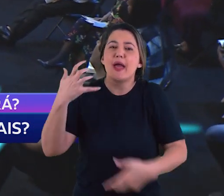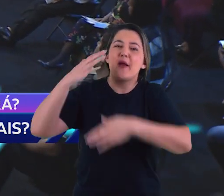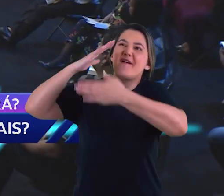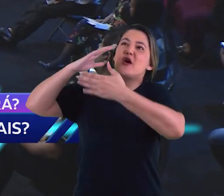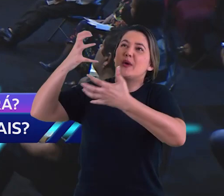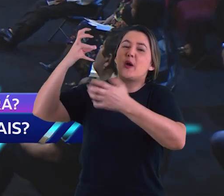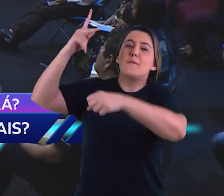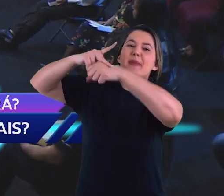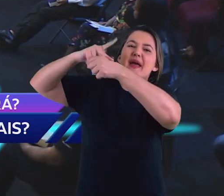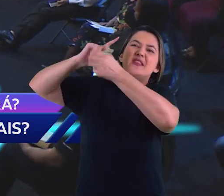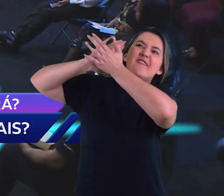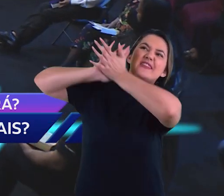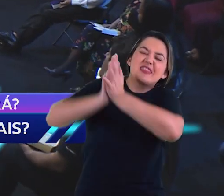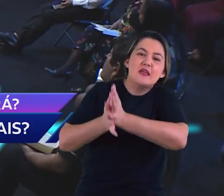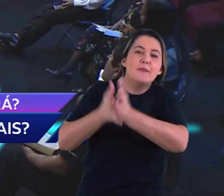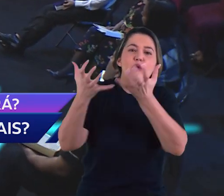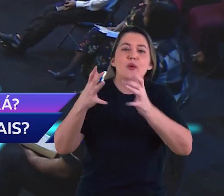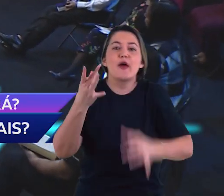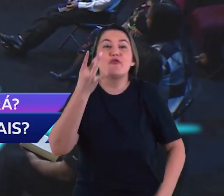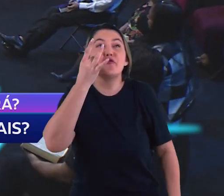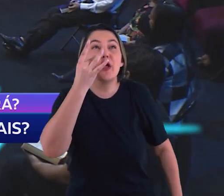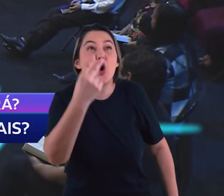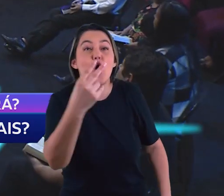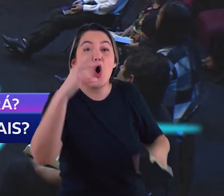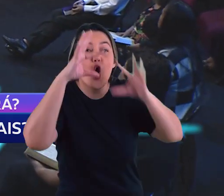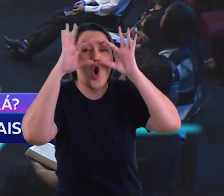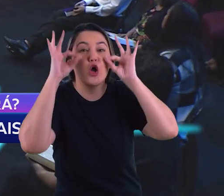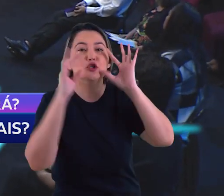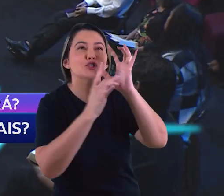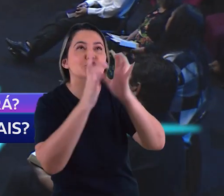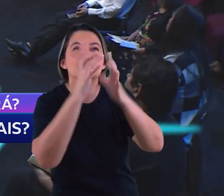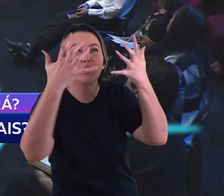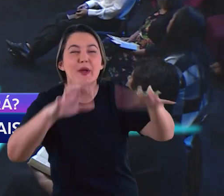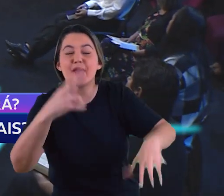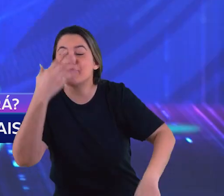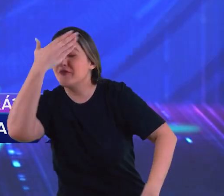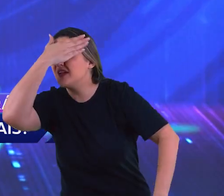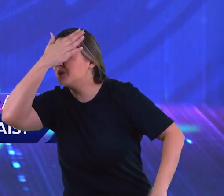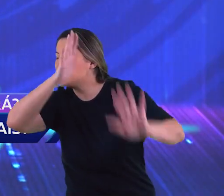Eu quero morrer esmagado com uma pedra, mas eu não quero enfrentar Jesus.